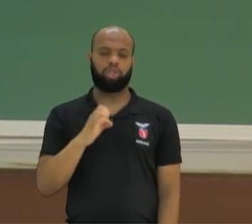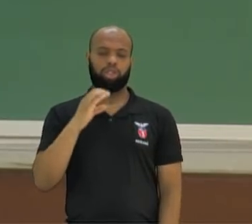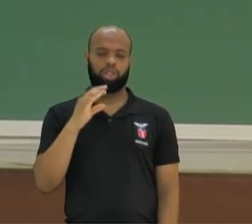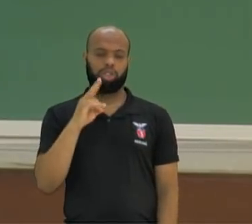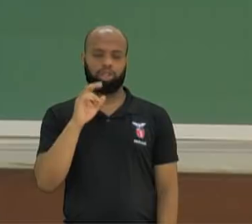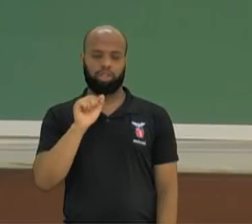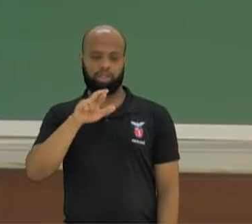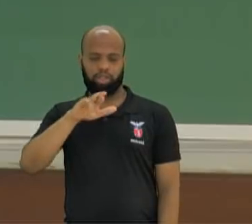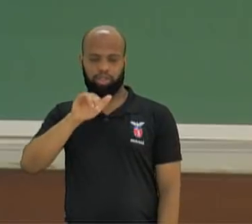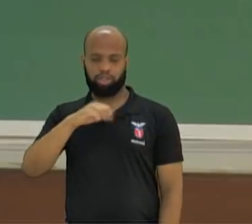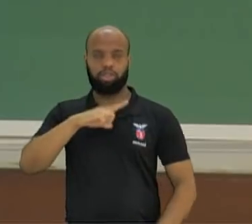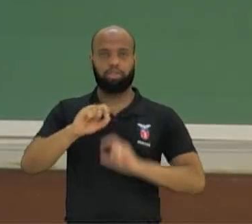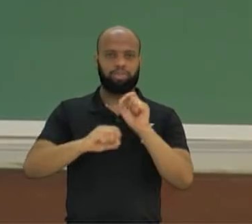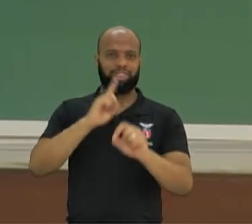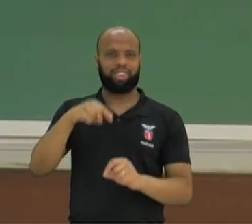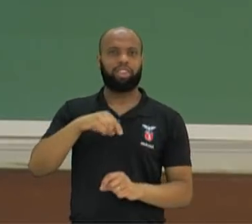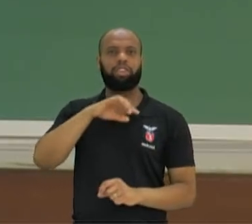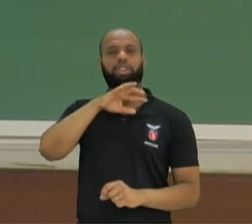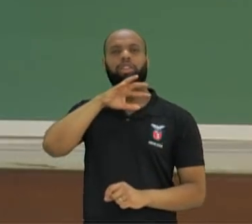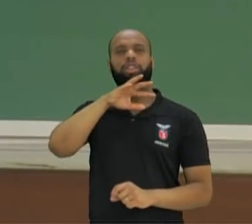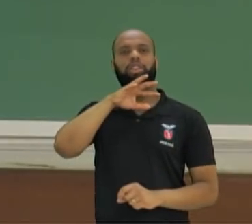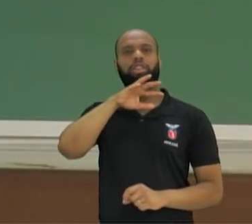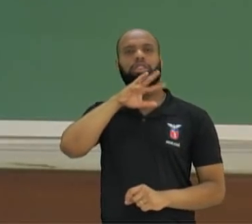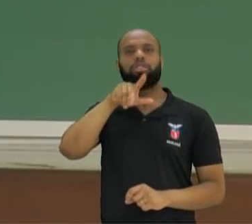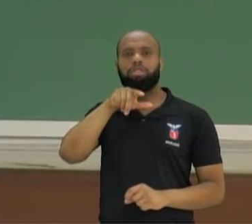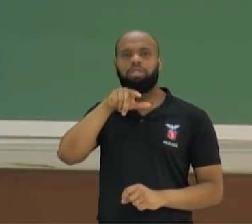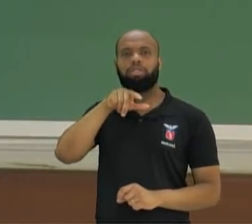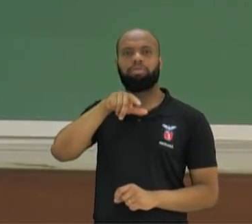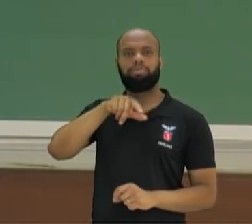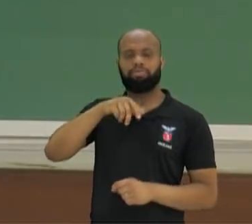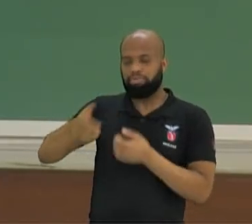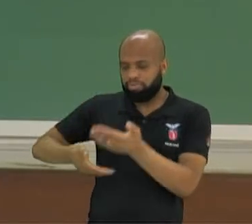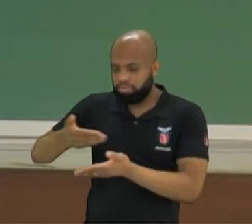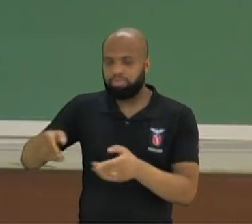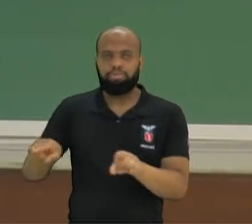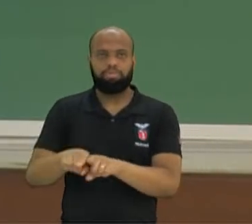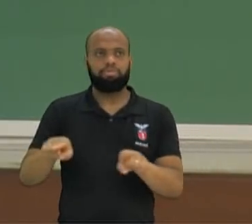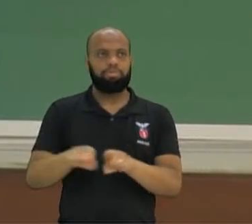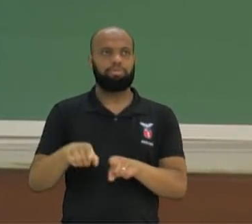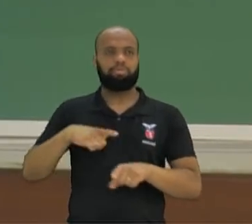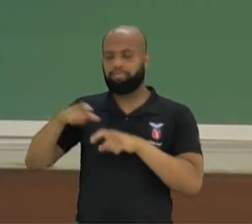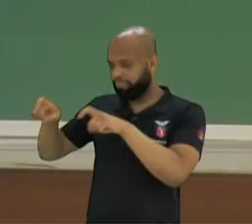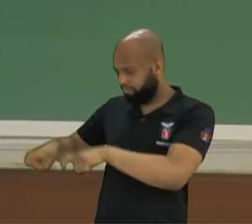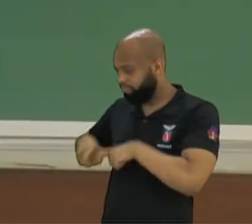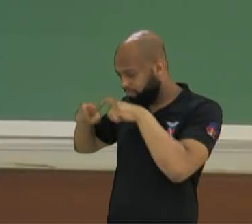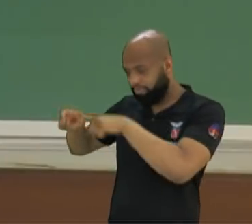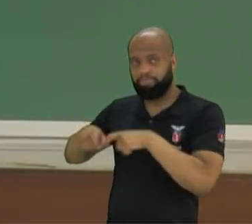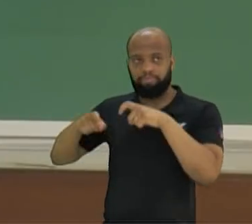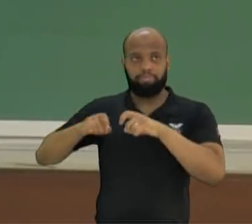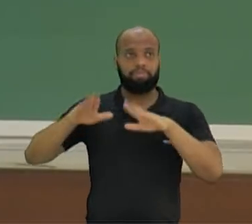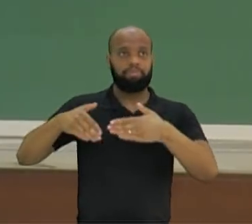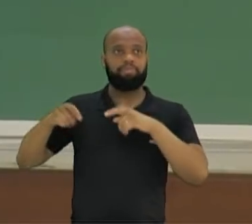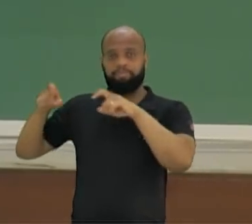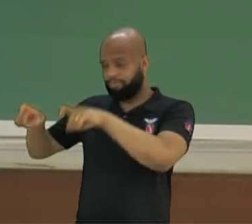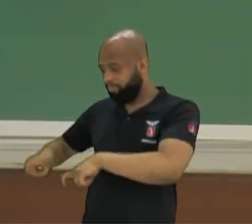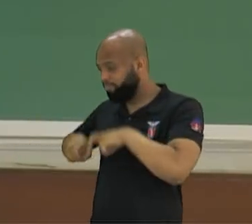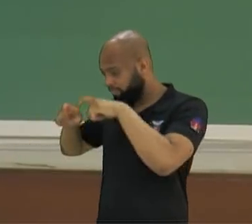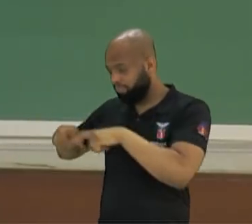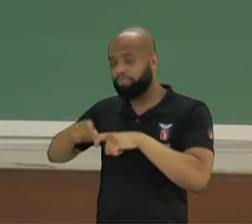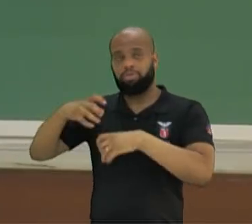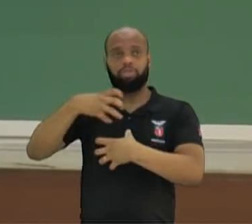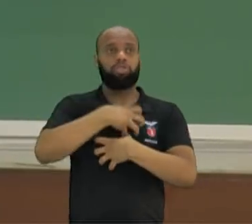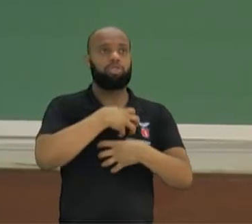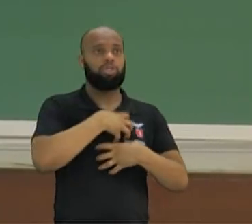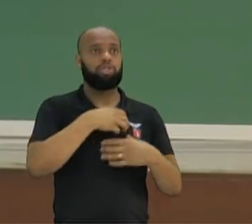a agricultura, confundir, pode ser o agrobusiness ou a de subsistência. Repetindo, a agricultura, ou ela é